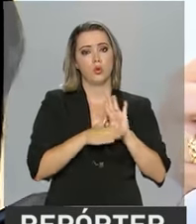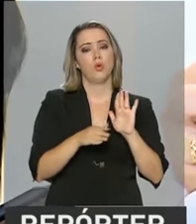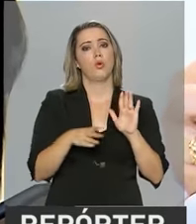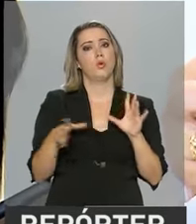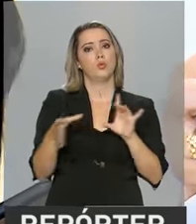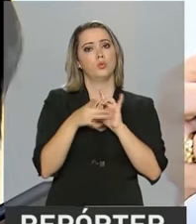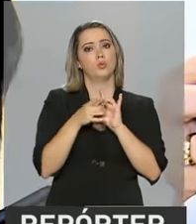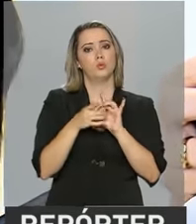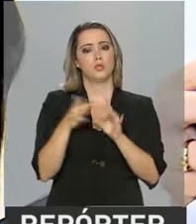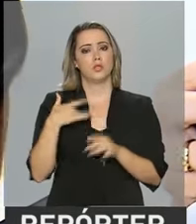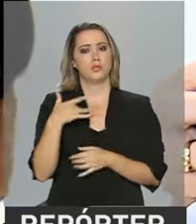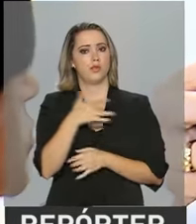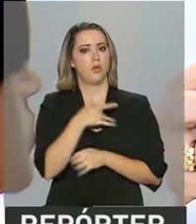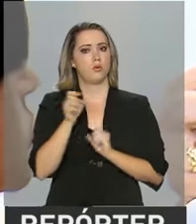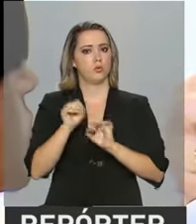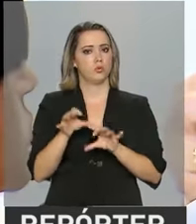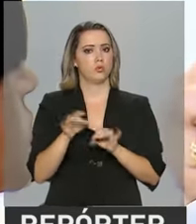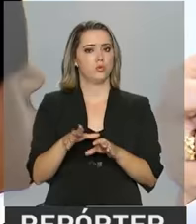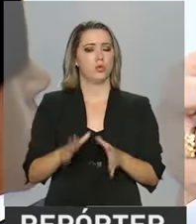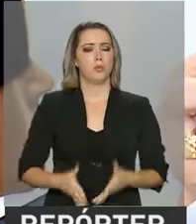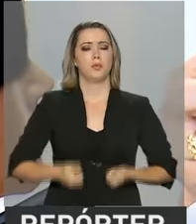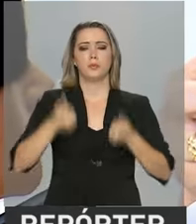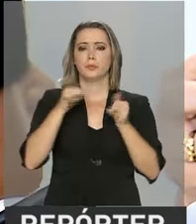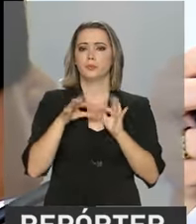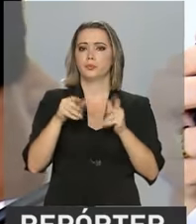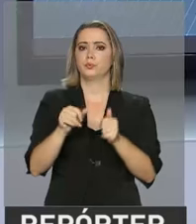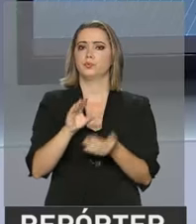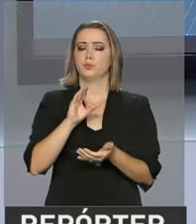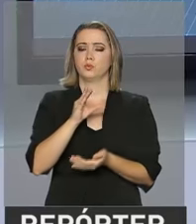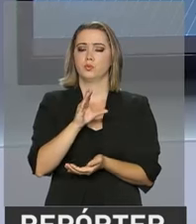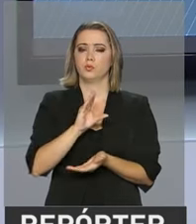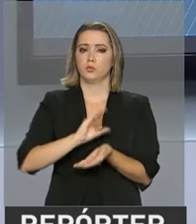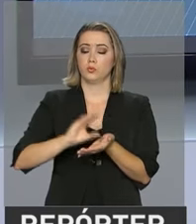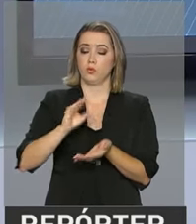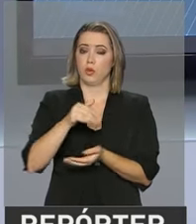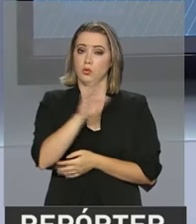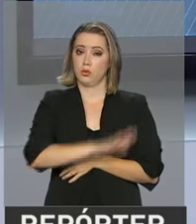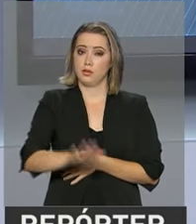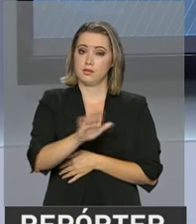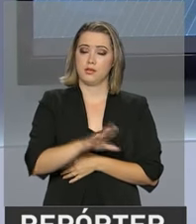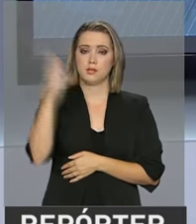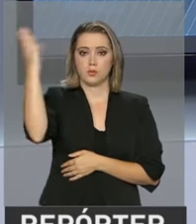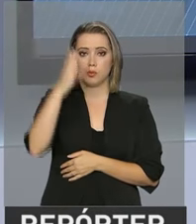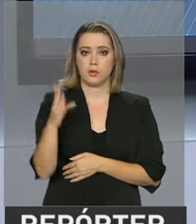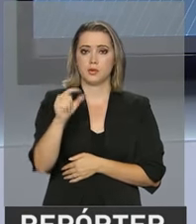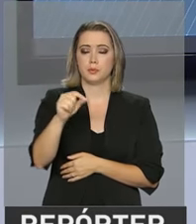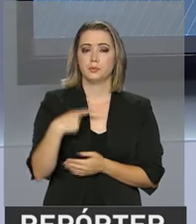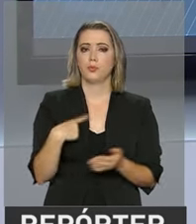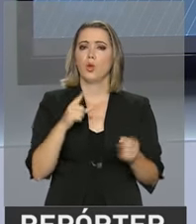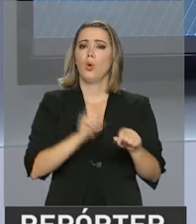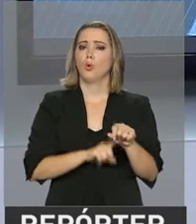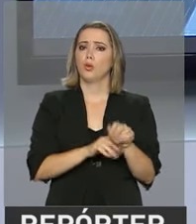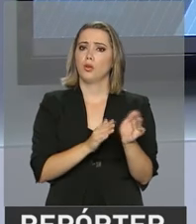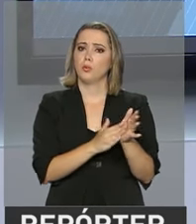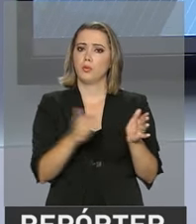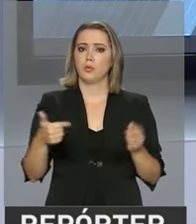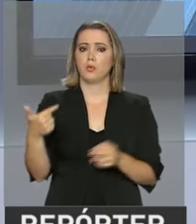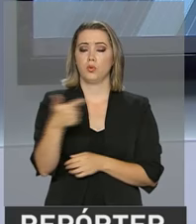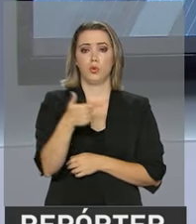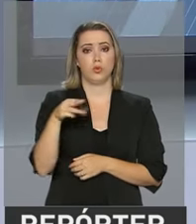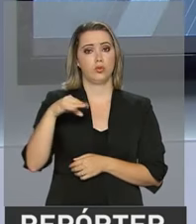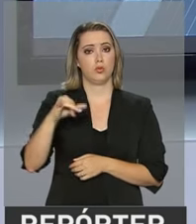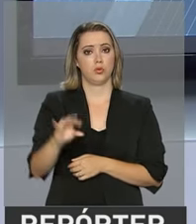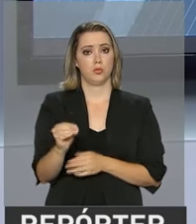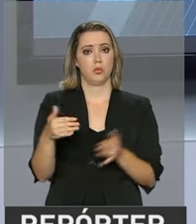e educação em benefício de todos os credos dois gols o prazo de adesão para os municípios vai de 2 de